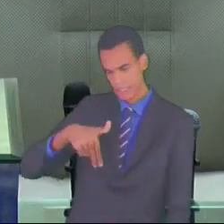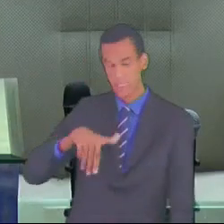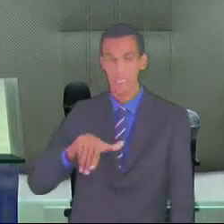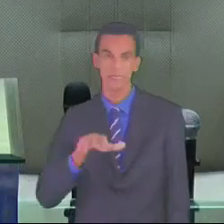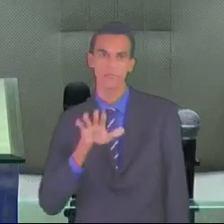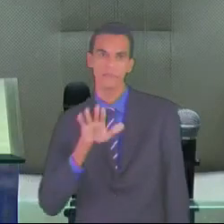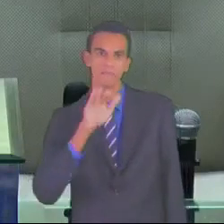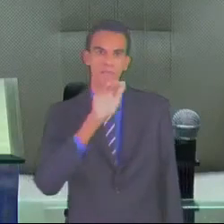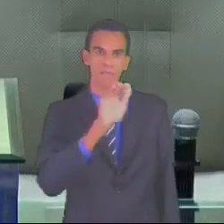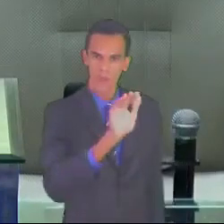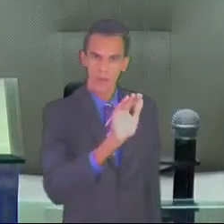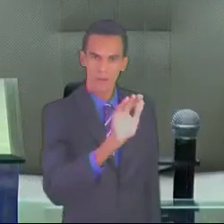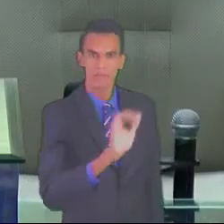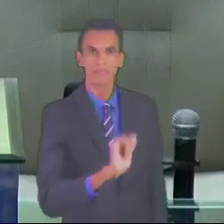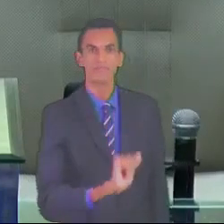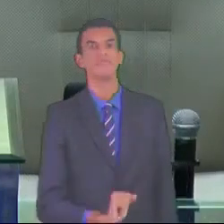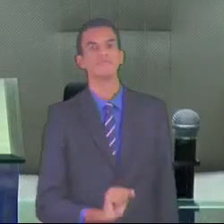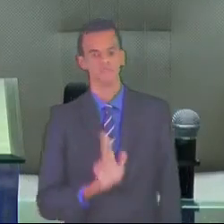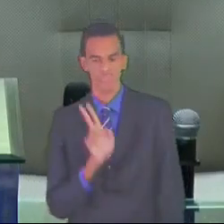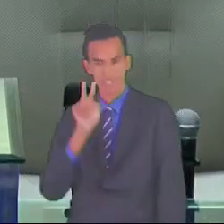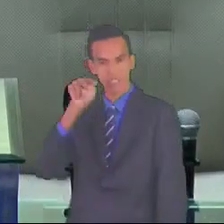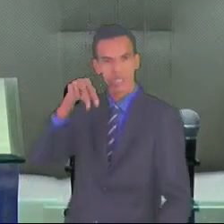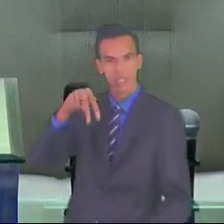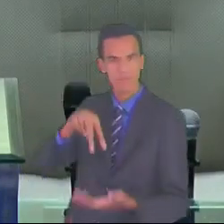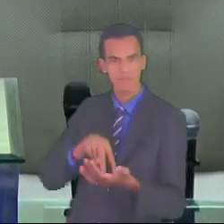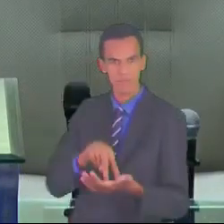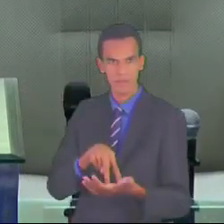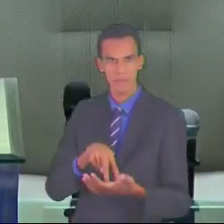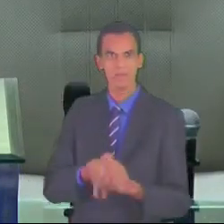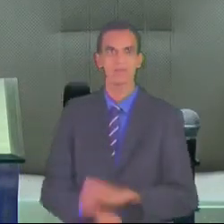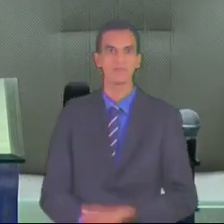toca, que levanta,